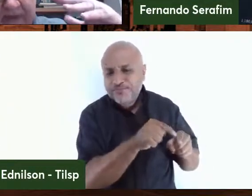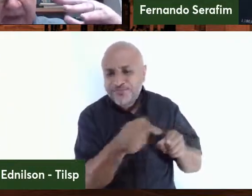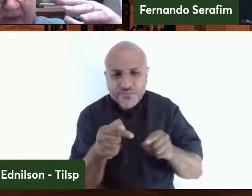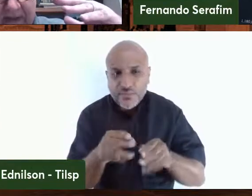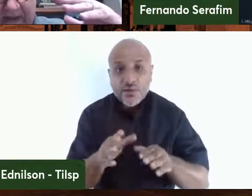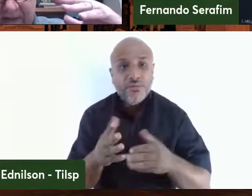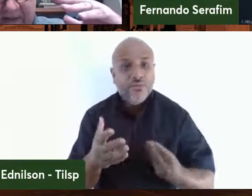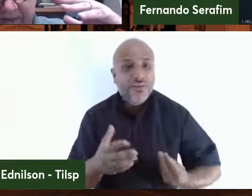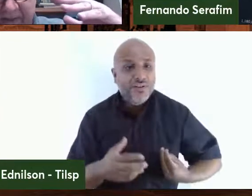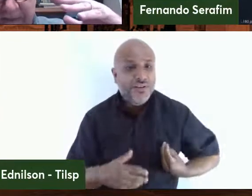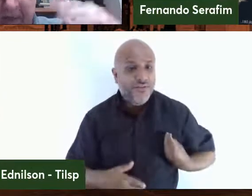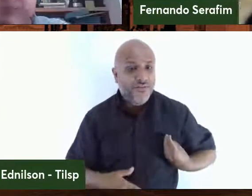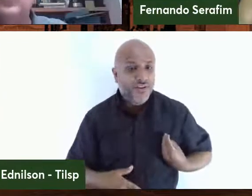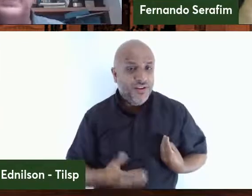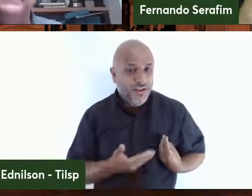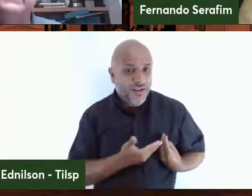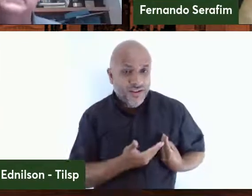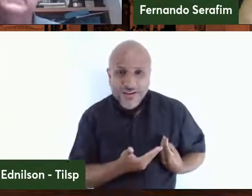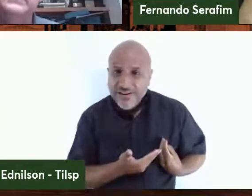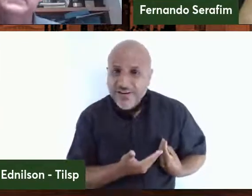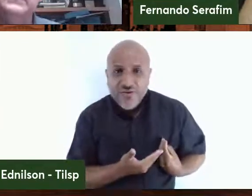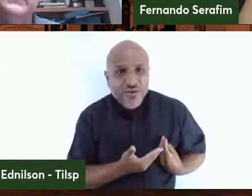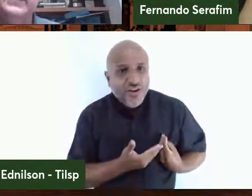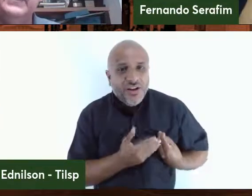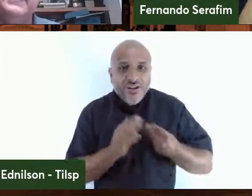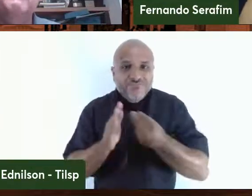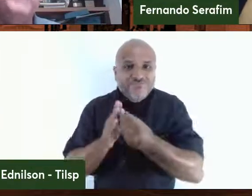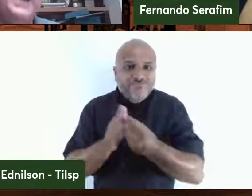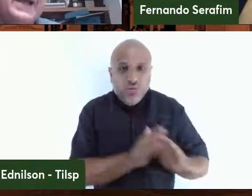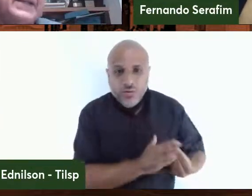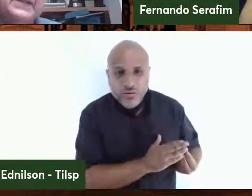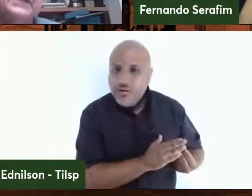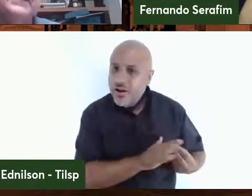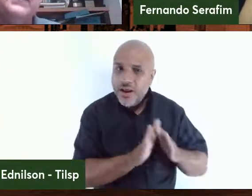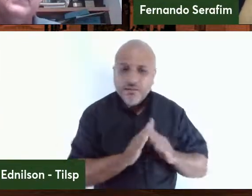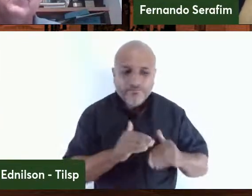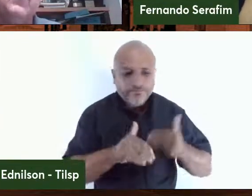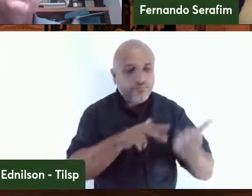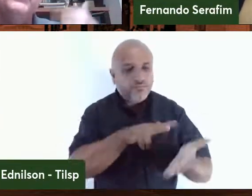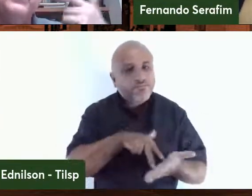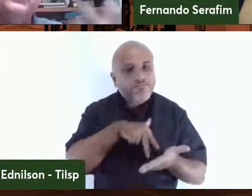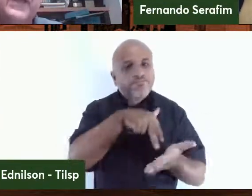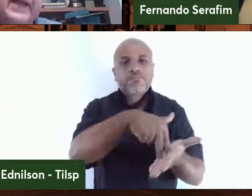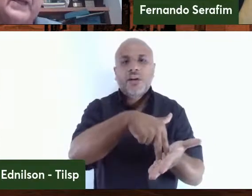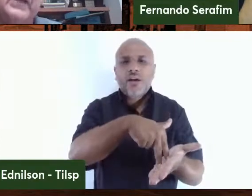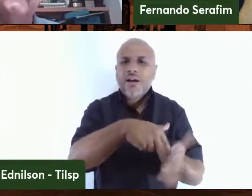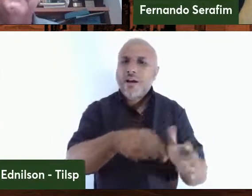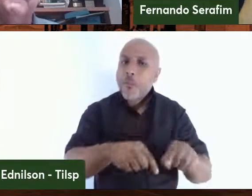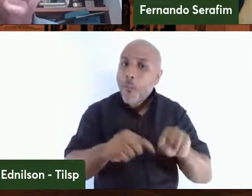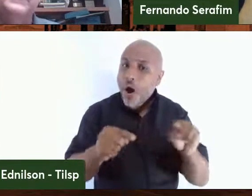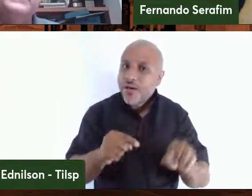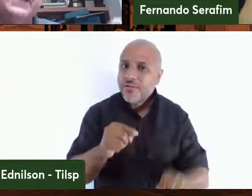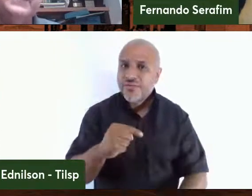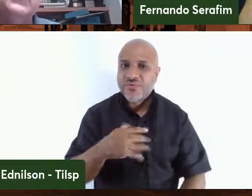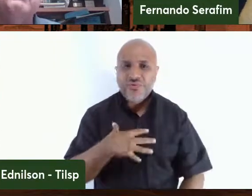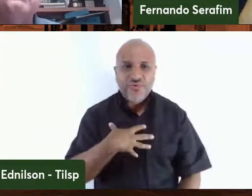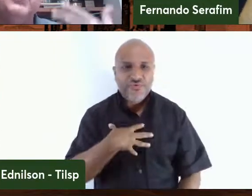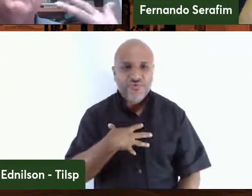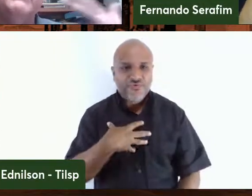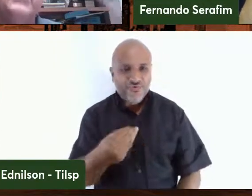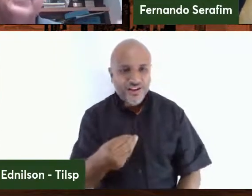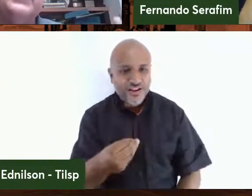cuja vida foi anulada, né? Mas com o filho dela